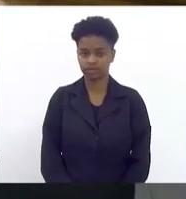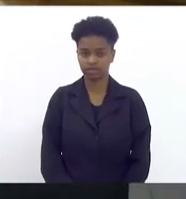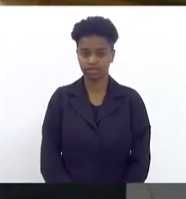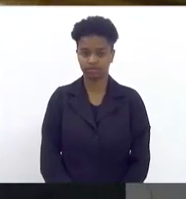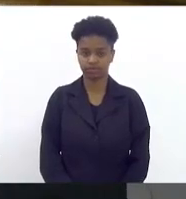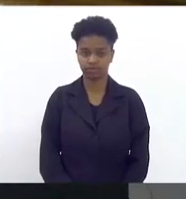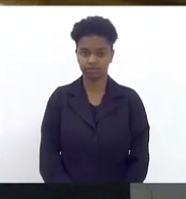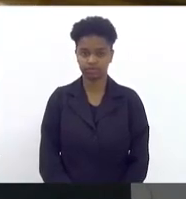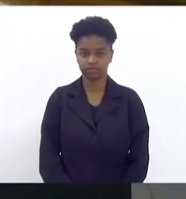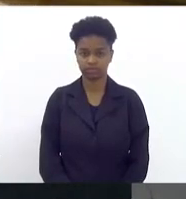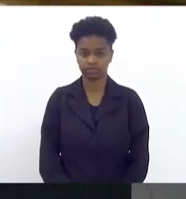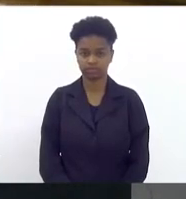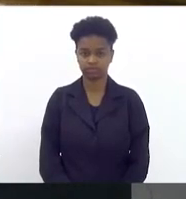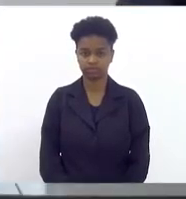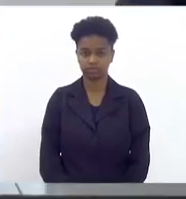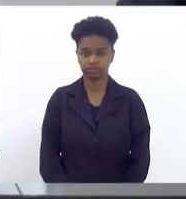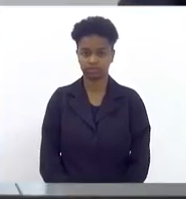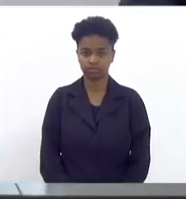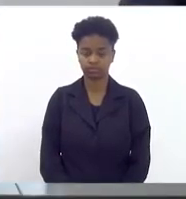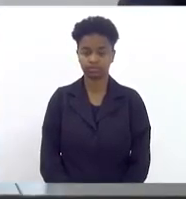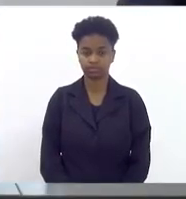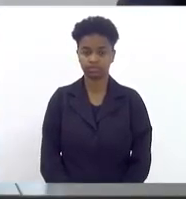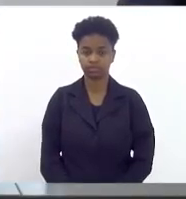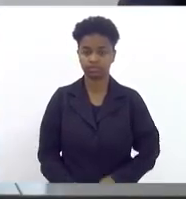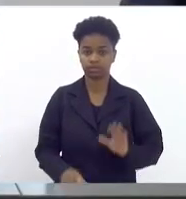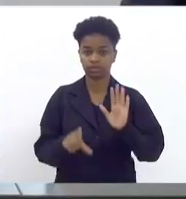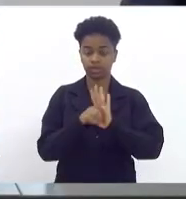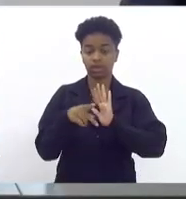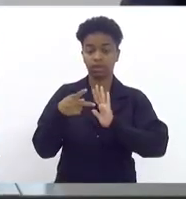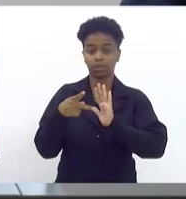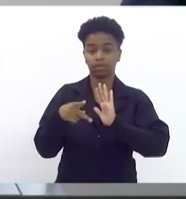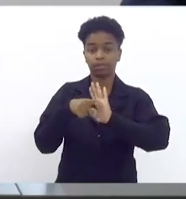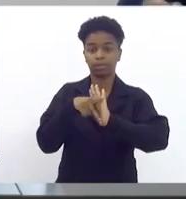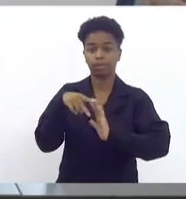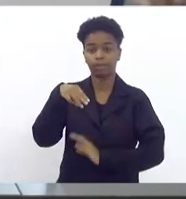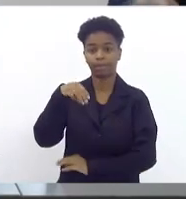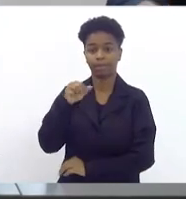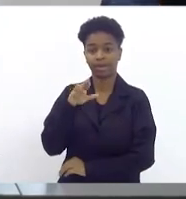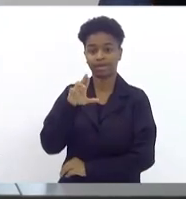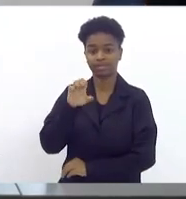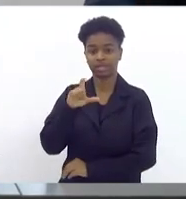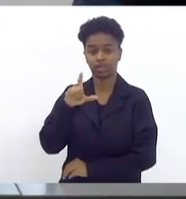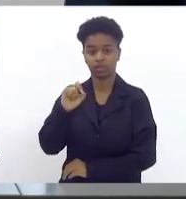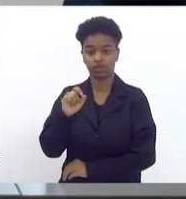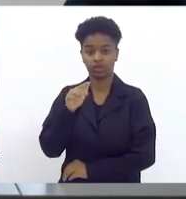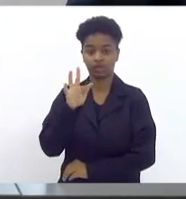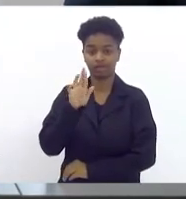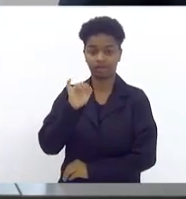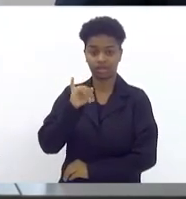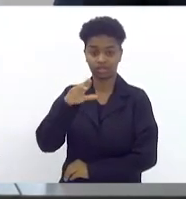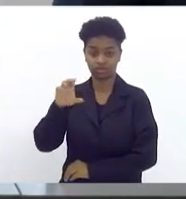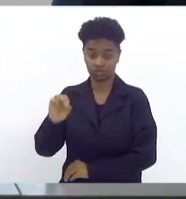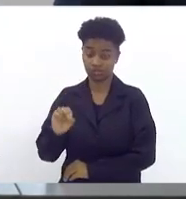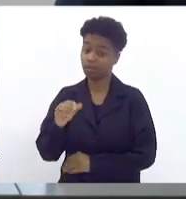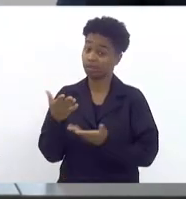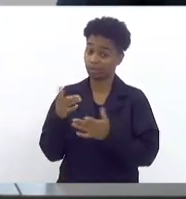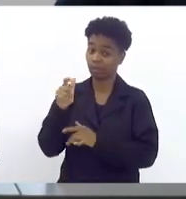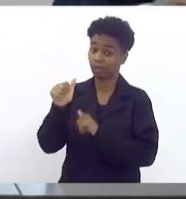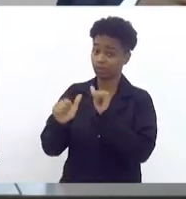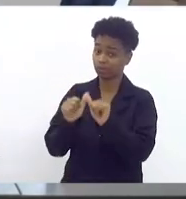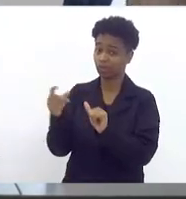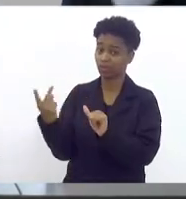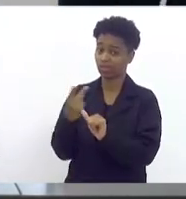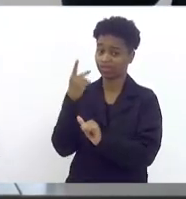Então, olha aqui. Lei do deputado Marcelo Freixo, alterada pelo deputado Carlinhos e Índia Melau. Dá